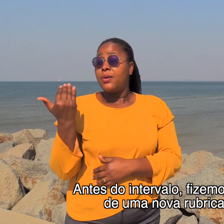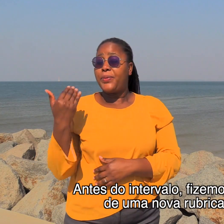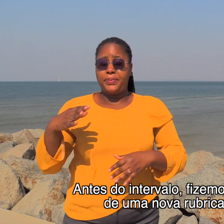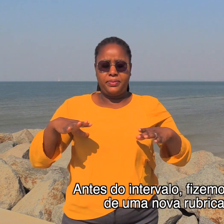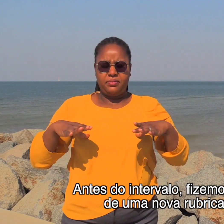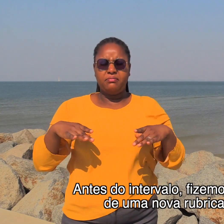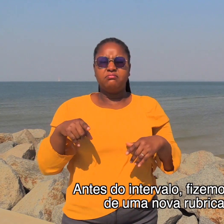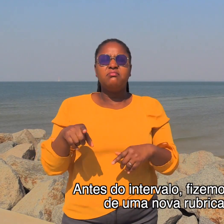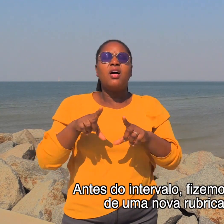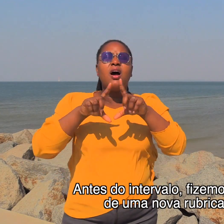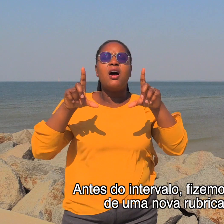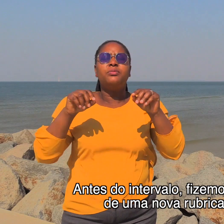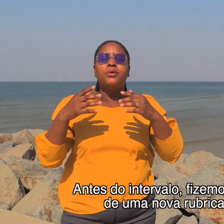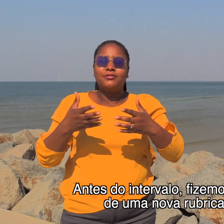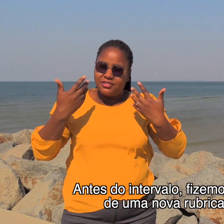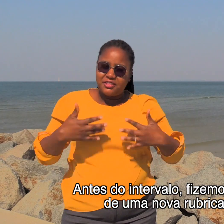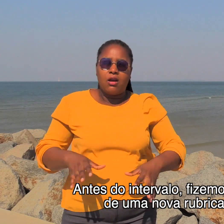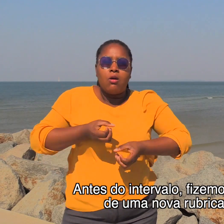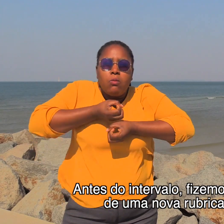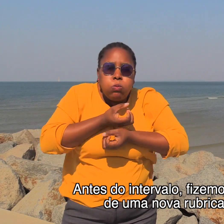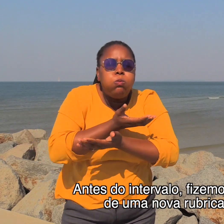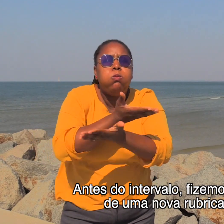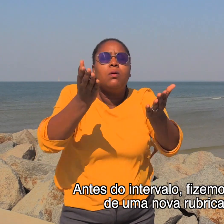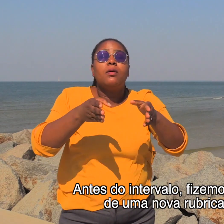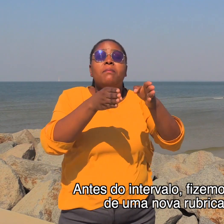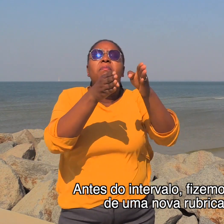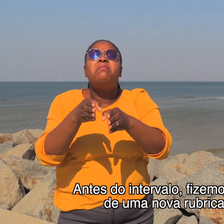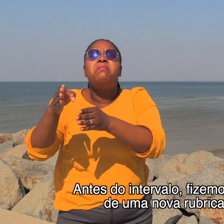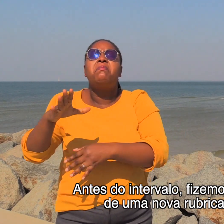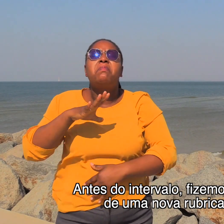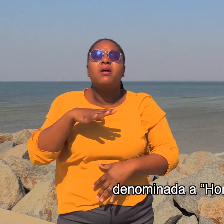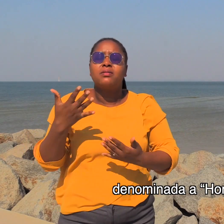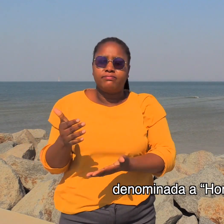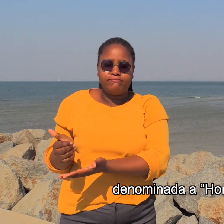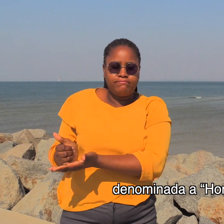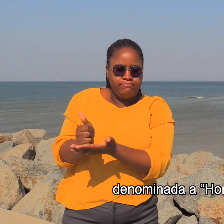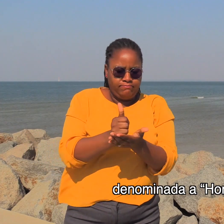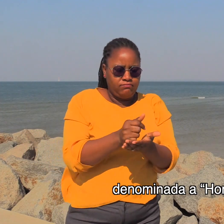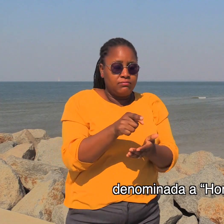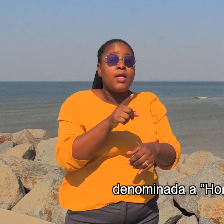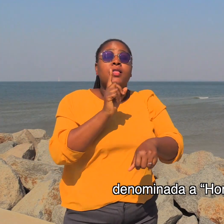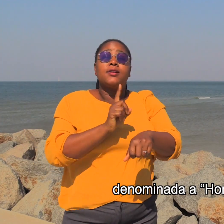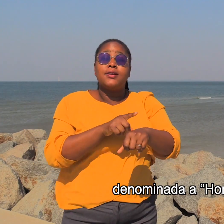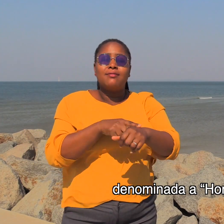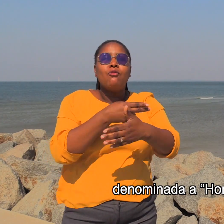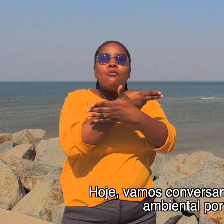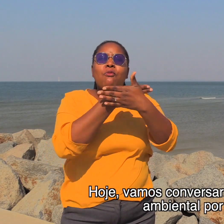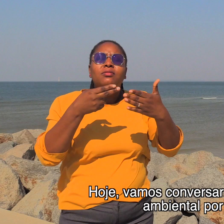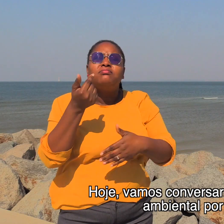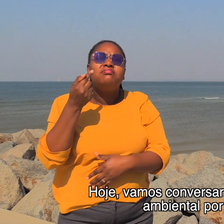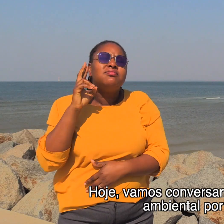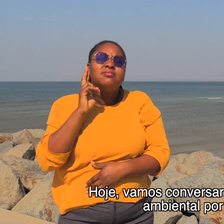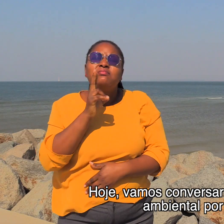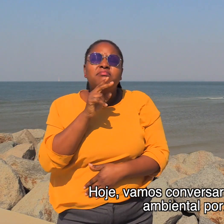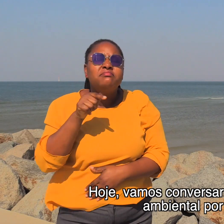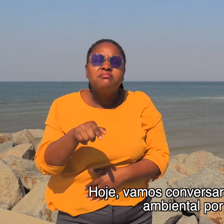Antes do intervalo, fizemos menção à estreia de uma nova rubrica da TV Surdo, denominada A Hora do Clima.